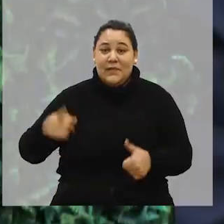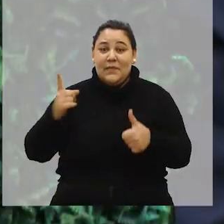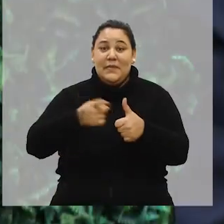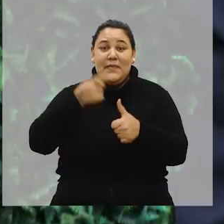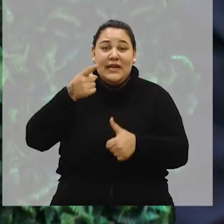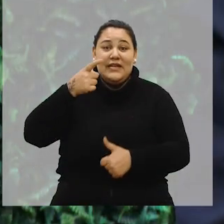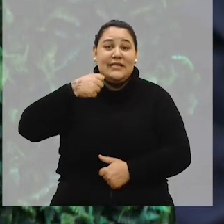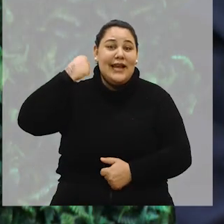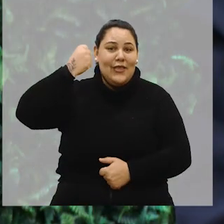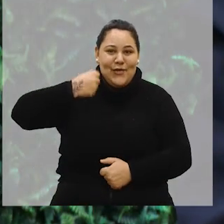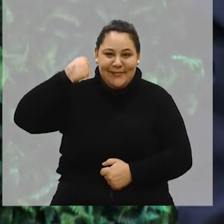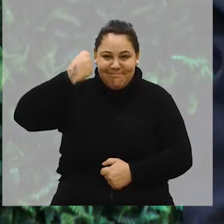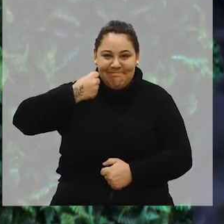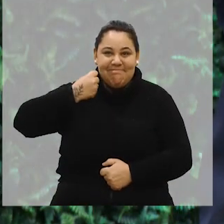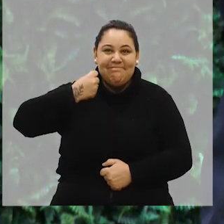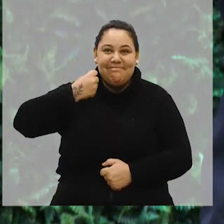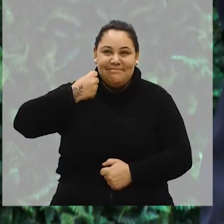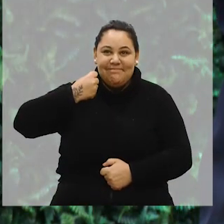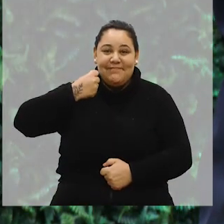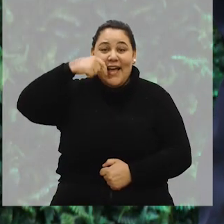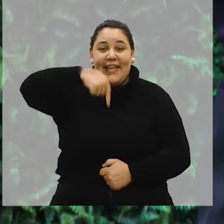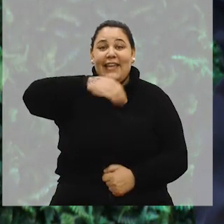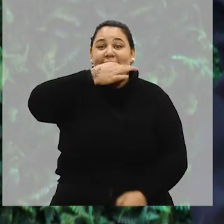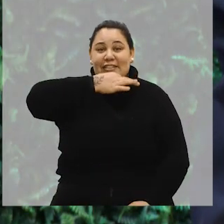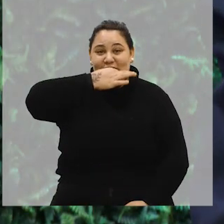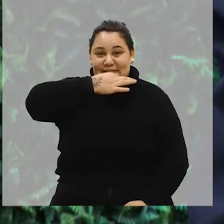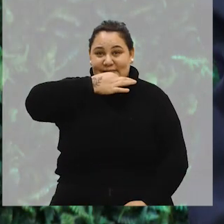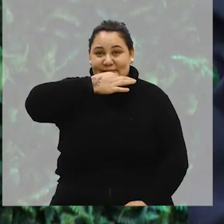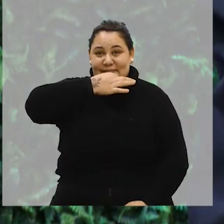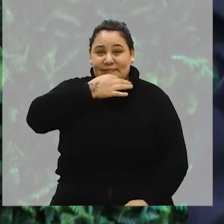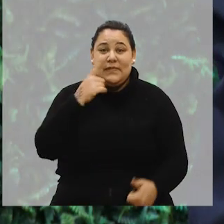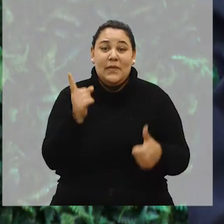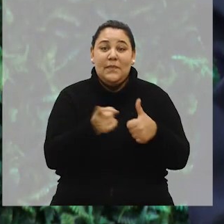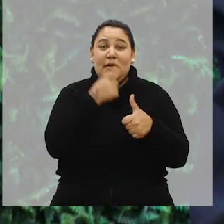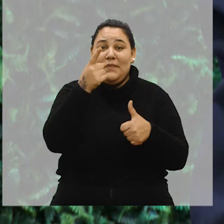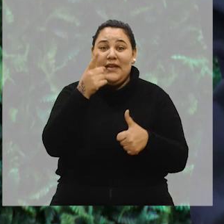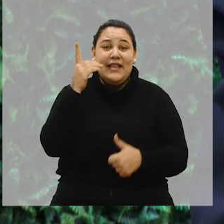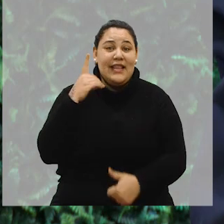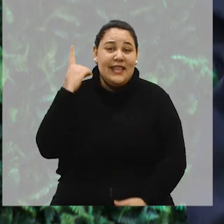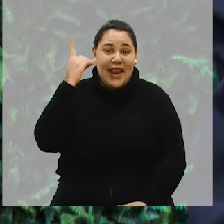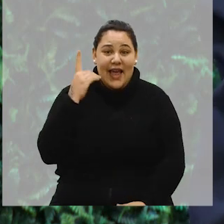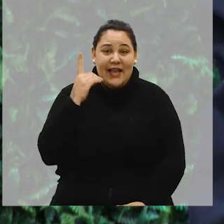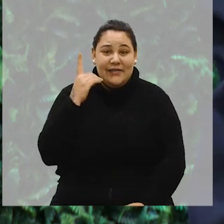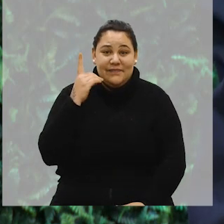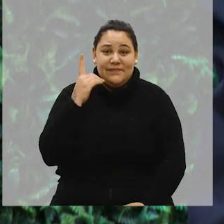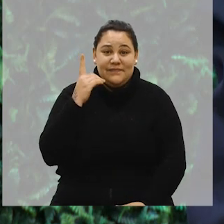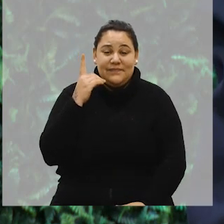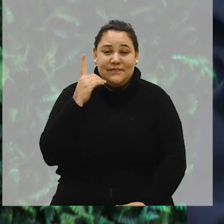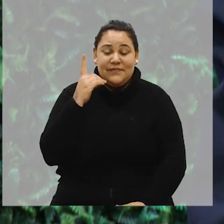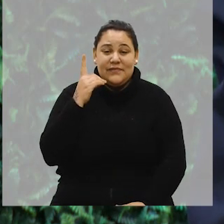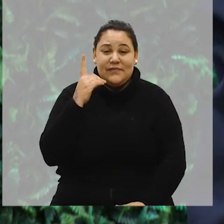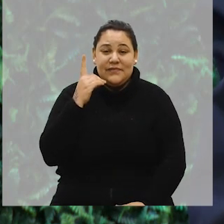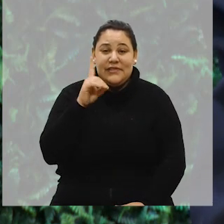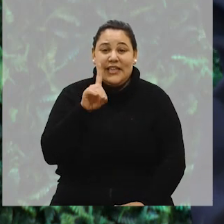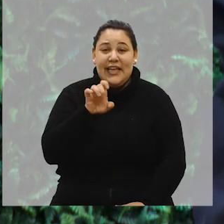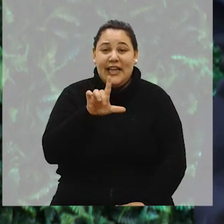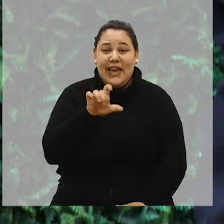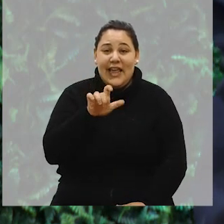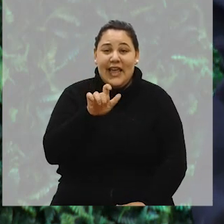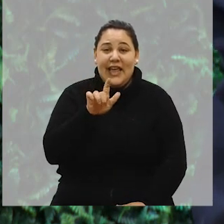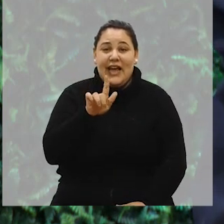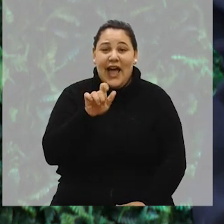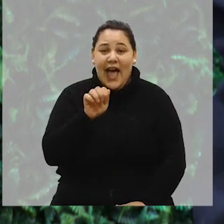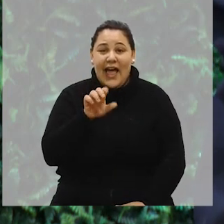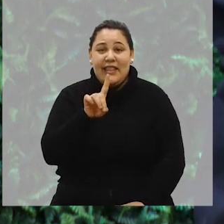senadora, aqui em Caxias, a primeira delegada, a primeira juíza, a